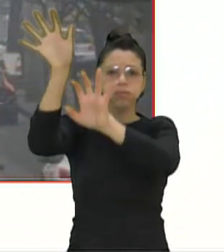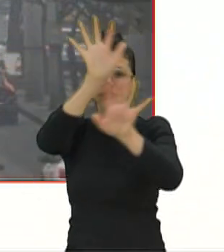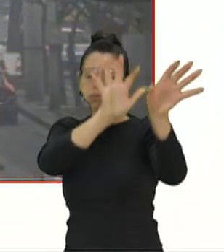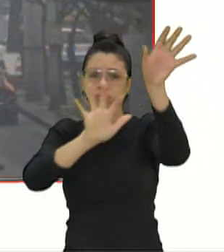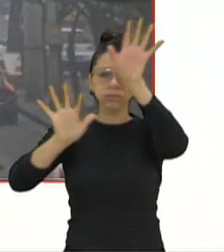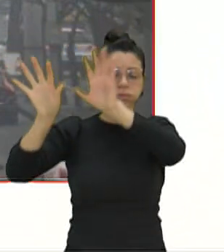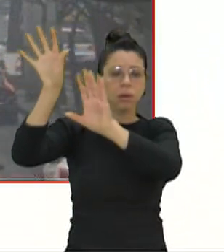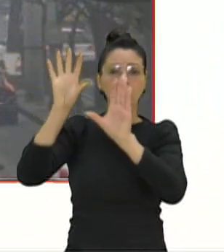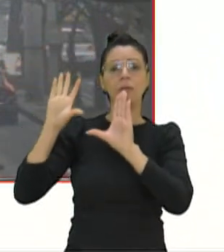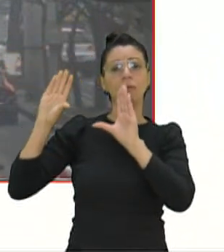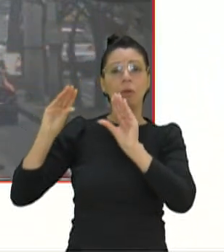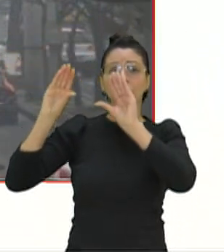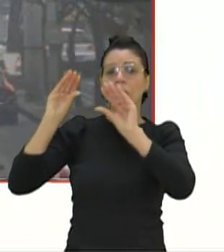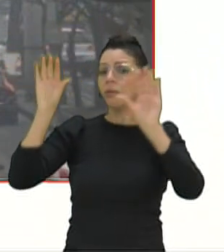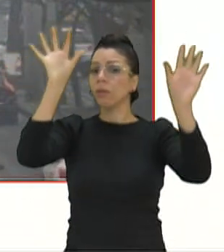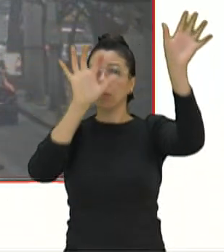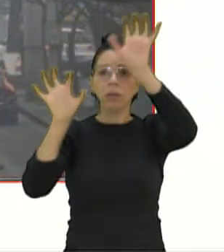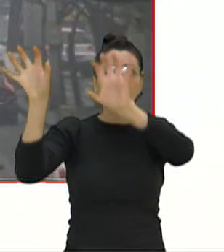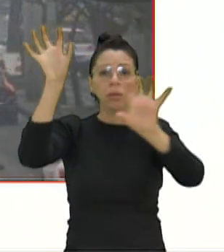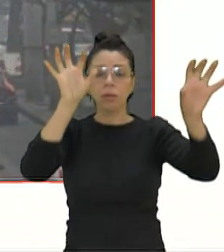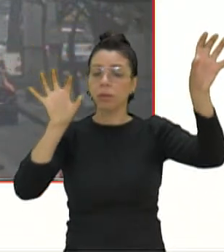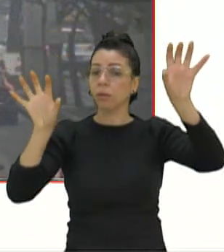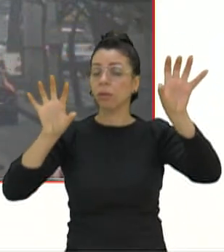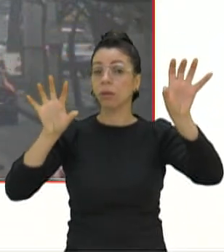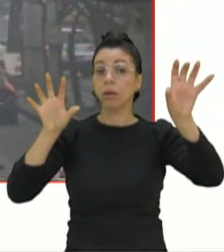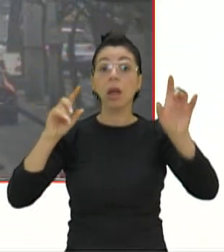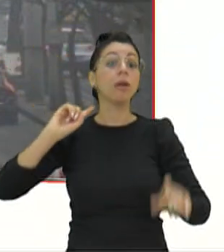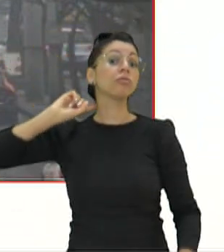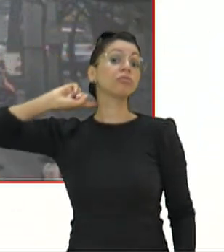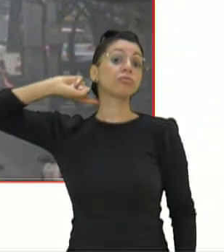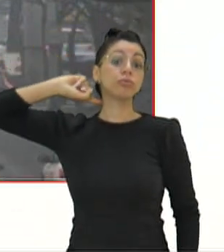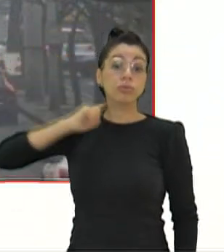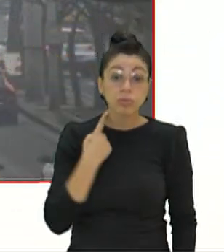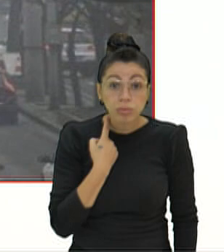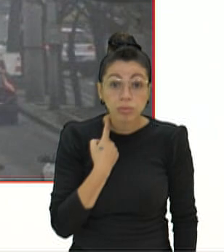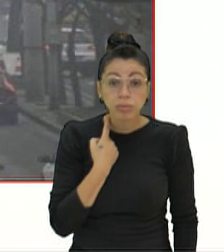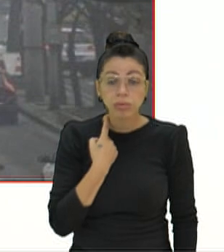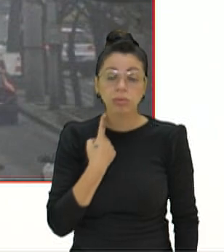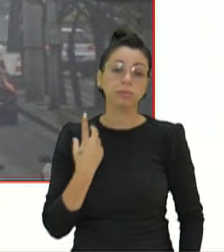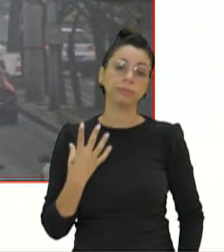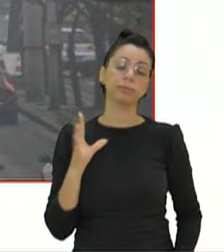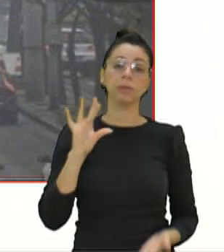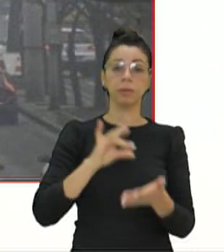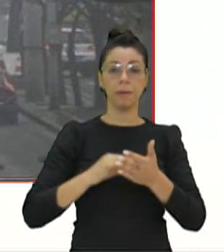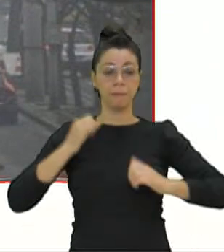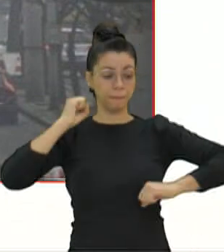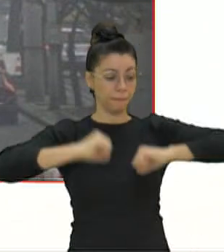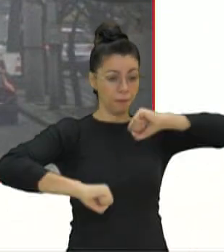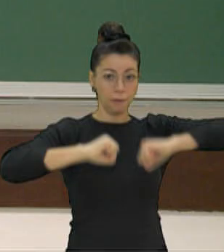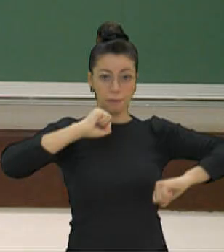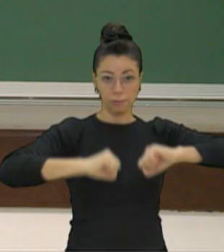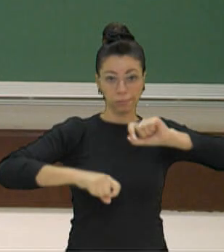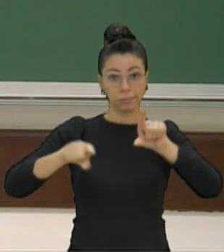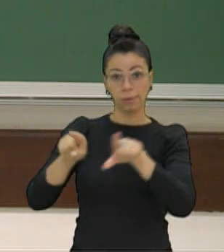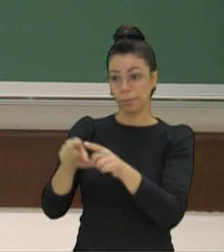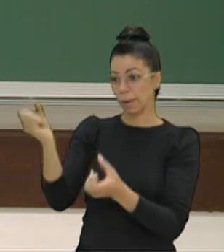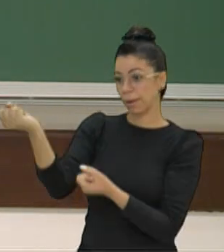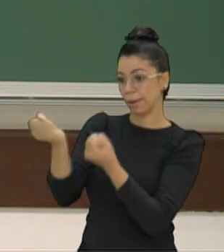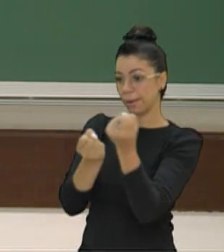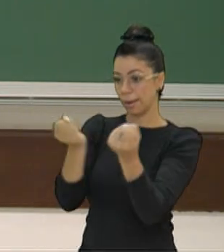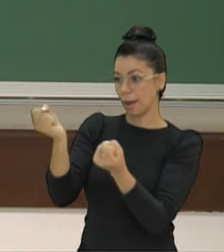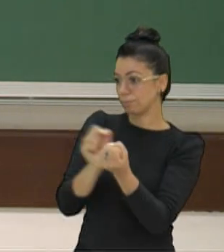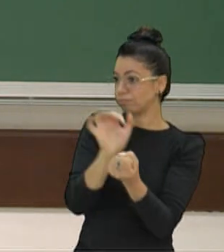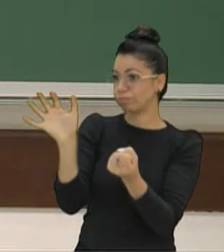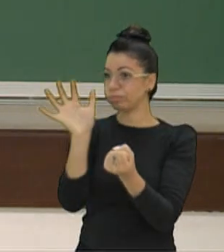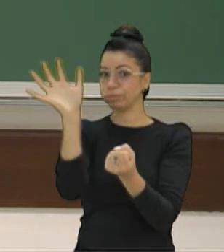nuvem, essa imagem ofuscada que a gente vê é poluição, seja de fábricas, né, seja de veículos que estão